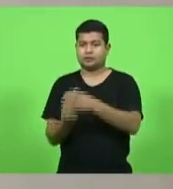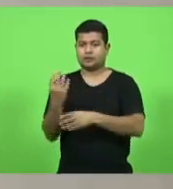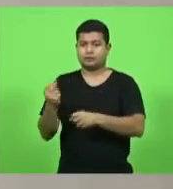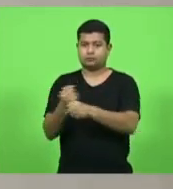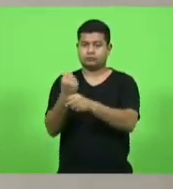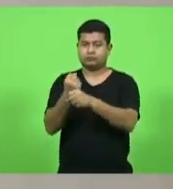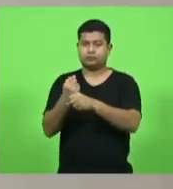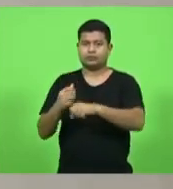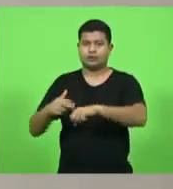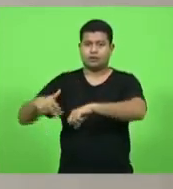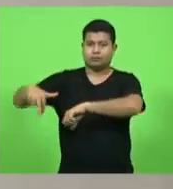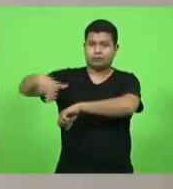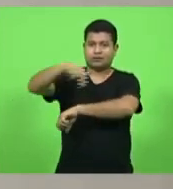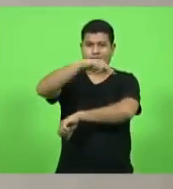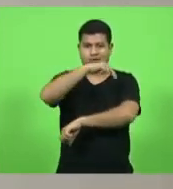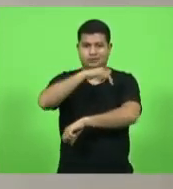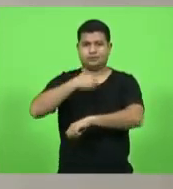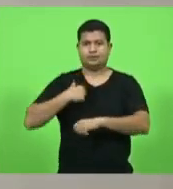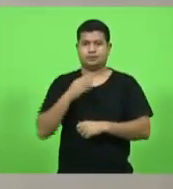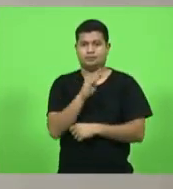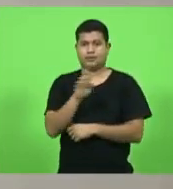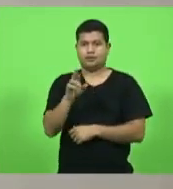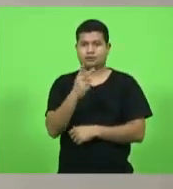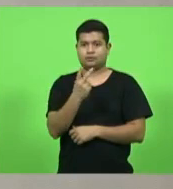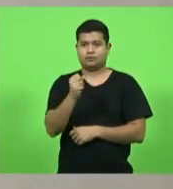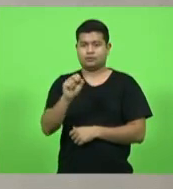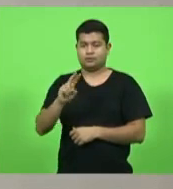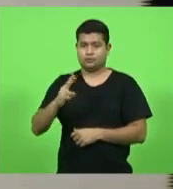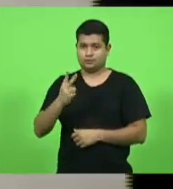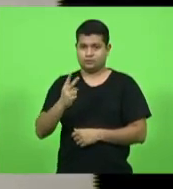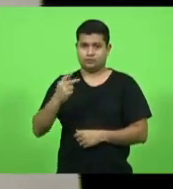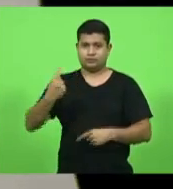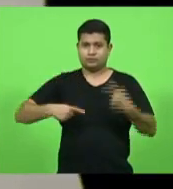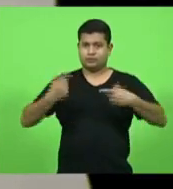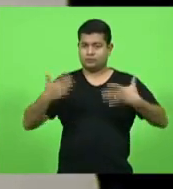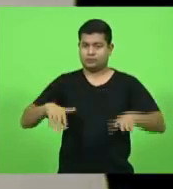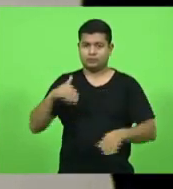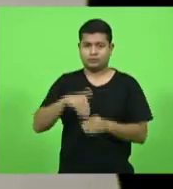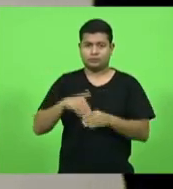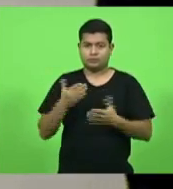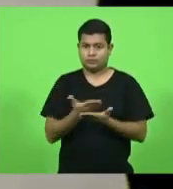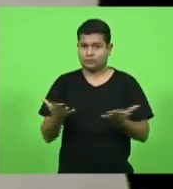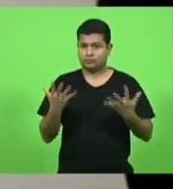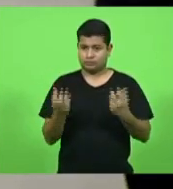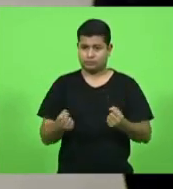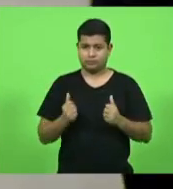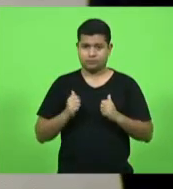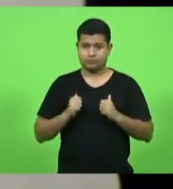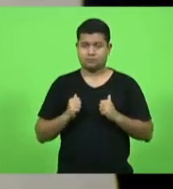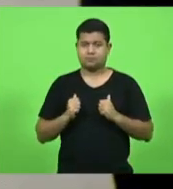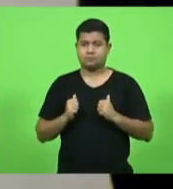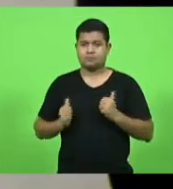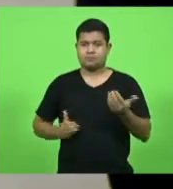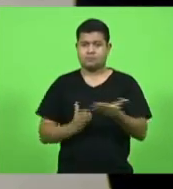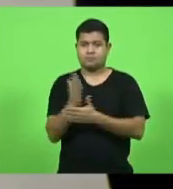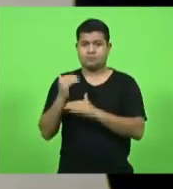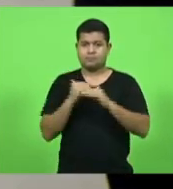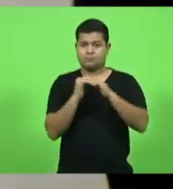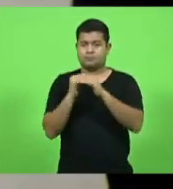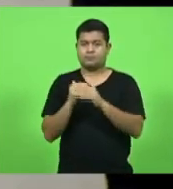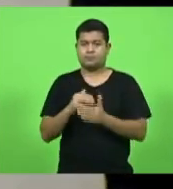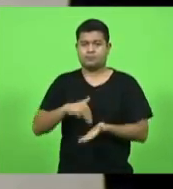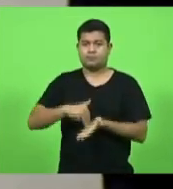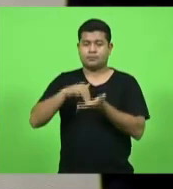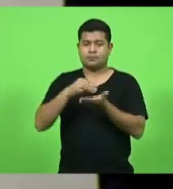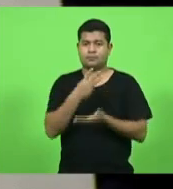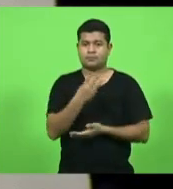discussão. Não havendo quem queira discutir, em votação. Deputados que aprovam, permaneçam como se encontra. Aprovado por unanimidade. Moção